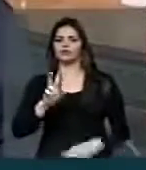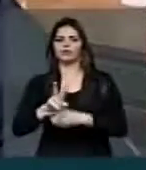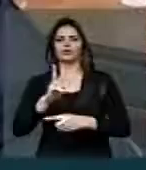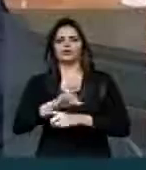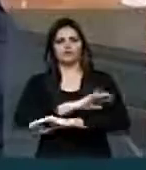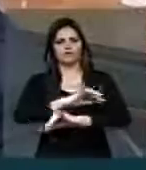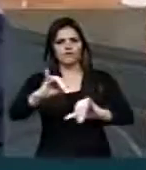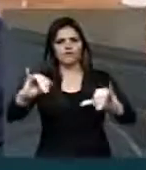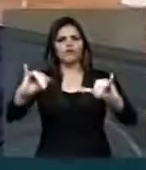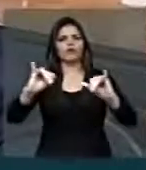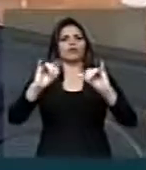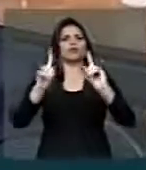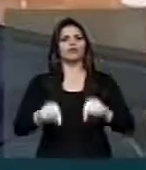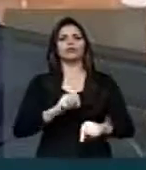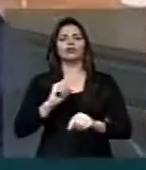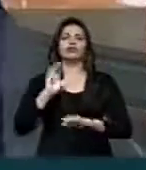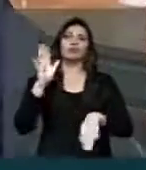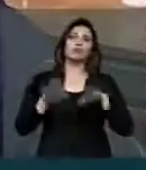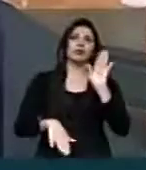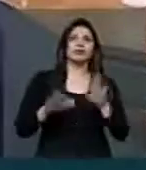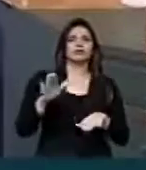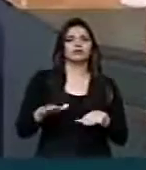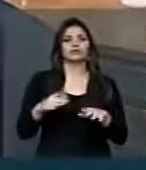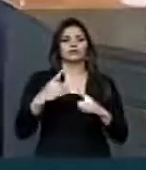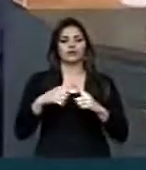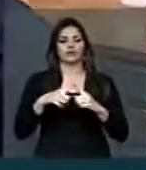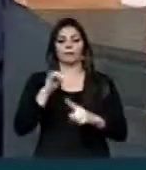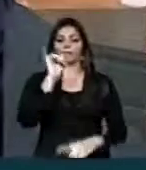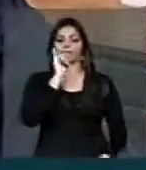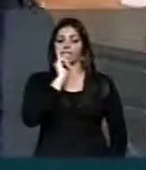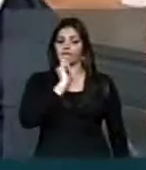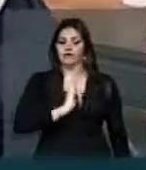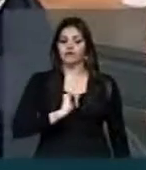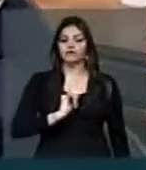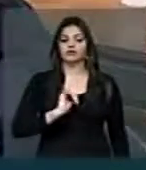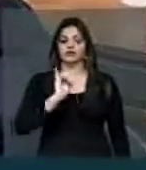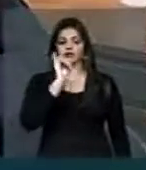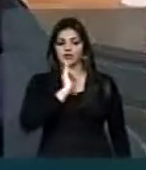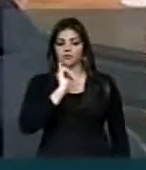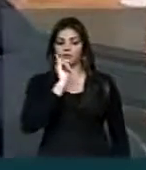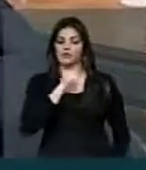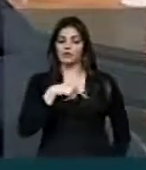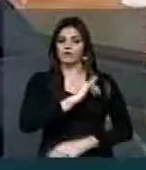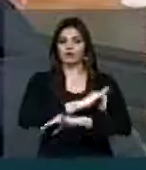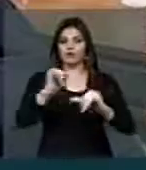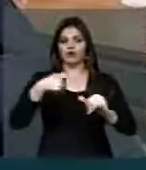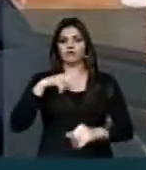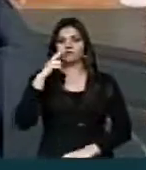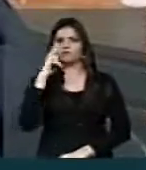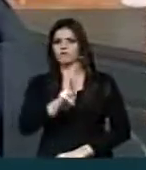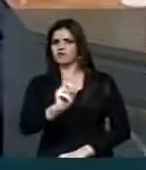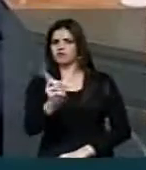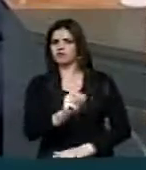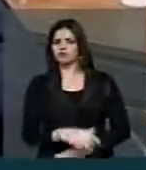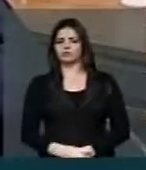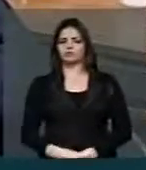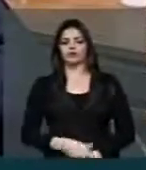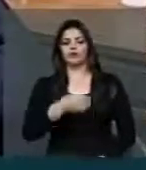informação, é muito relativo. Deixa eu dar um fato, para vocês, que vocês não viram, talvez.